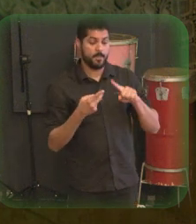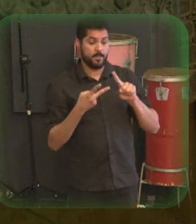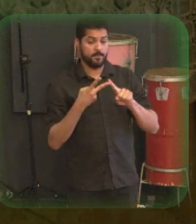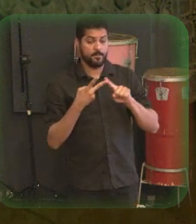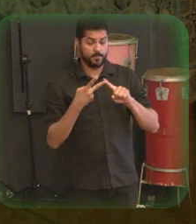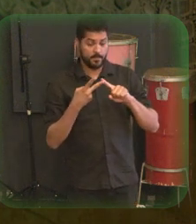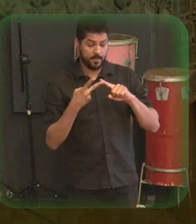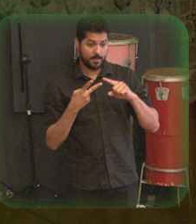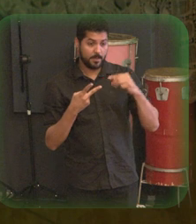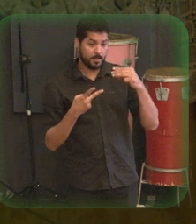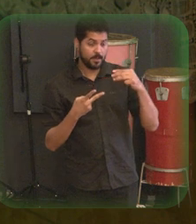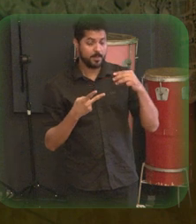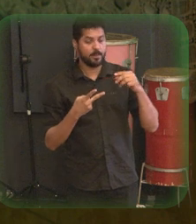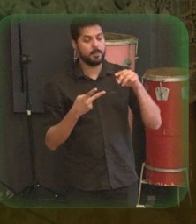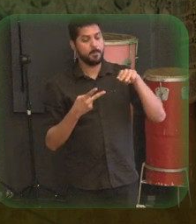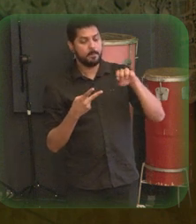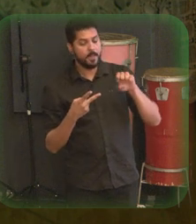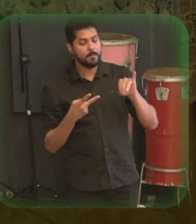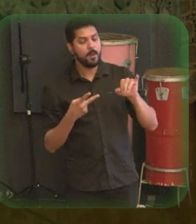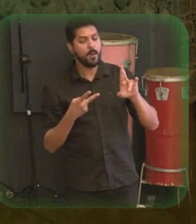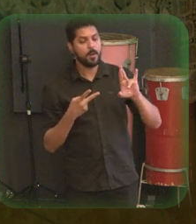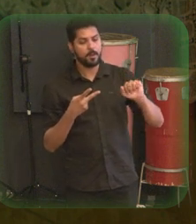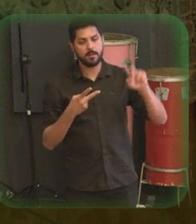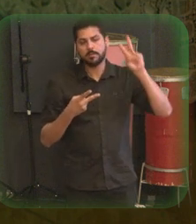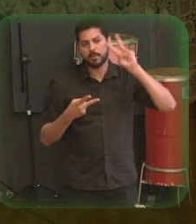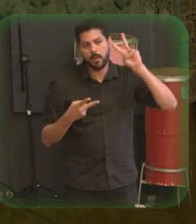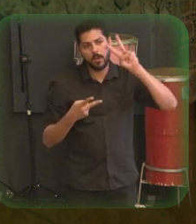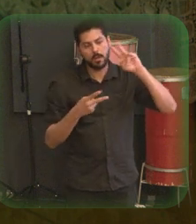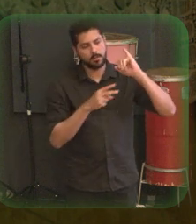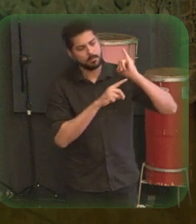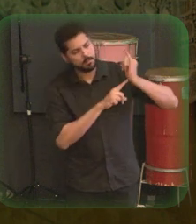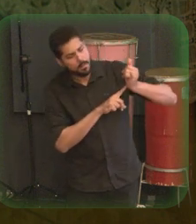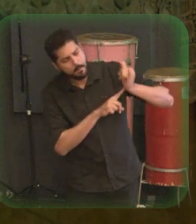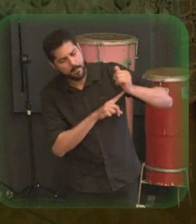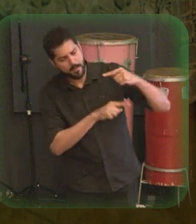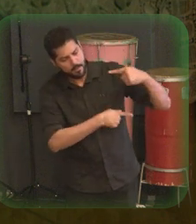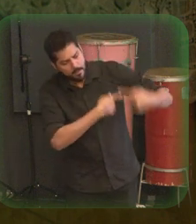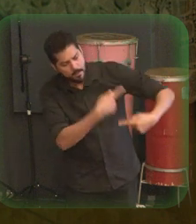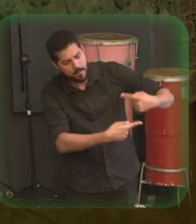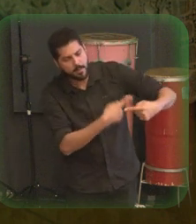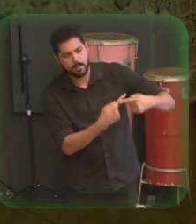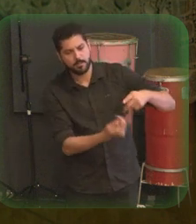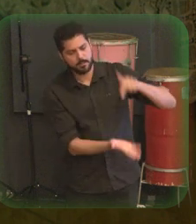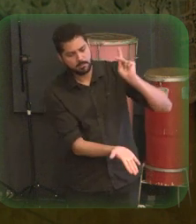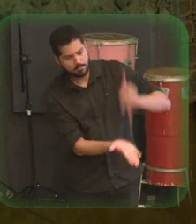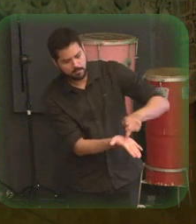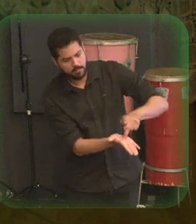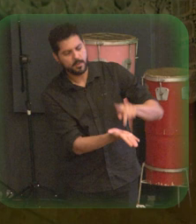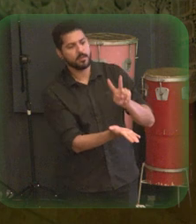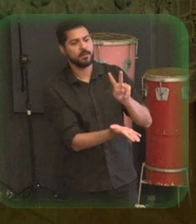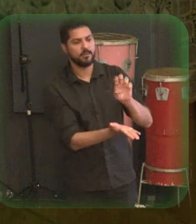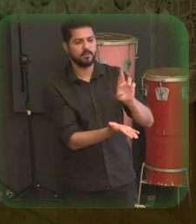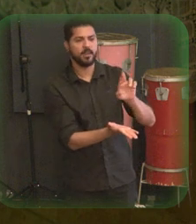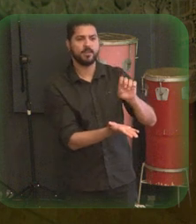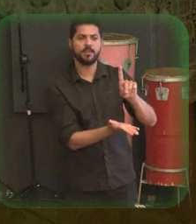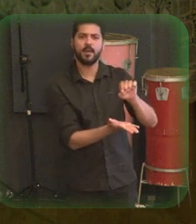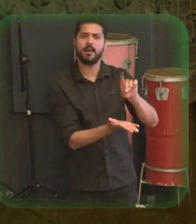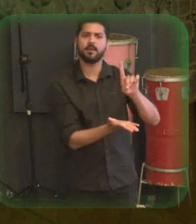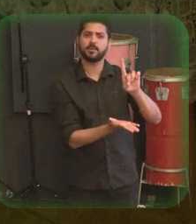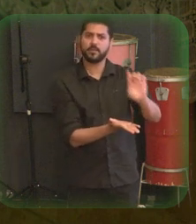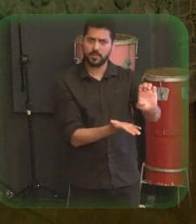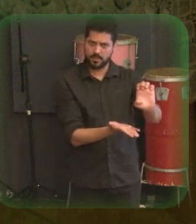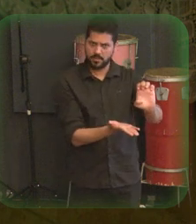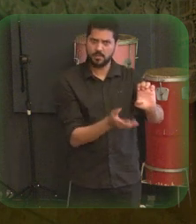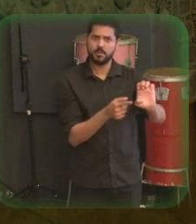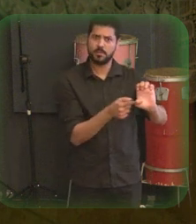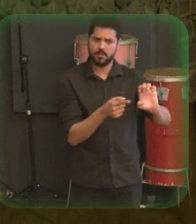também a revelação da verdade. Memória, verdade, memória, verdade, elas têm que